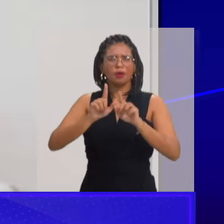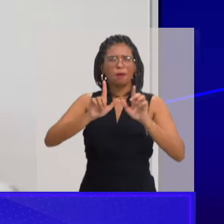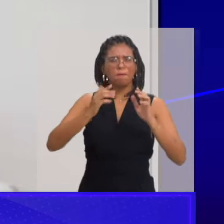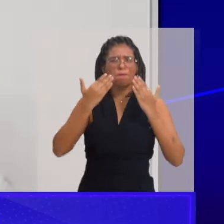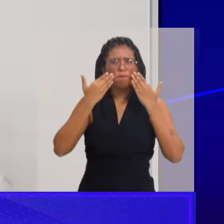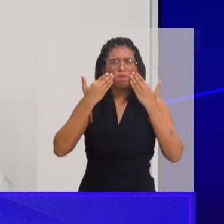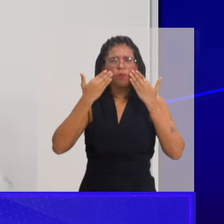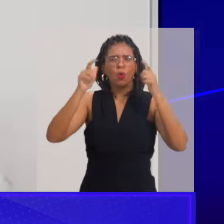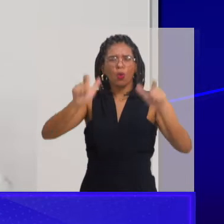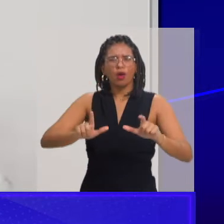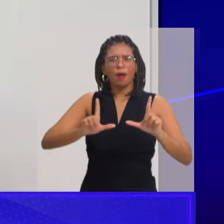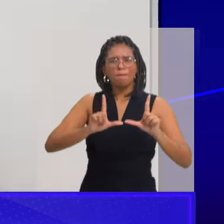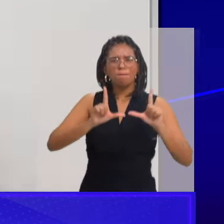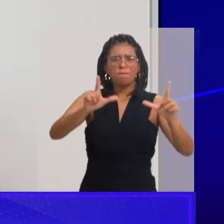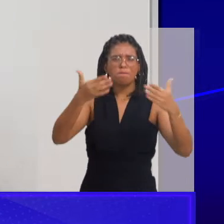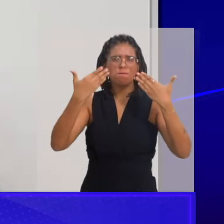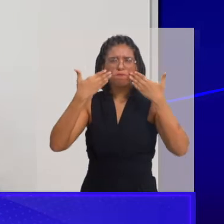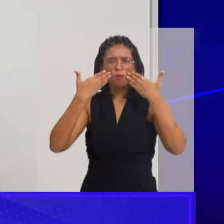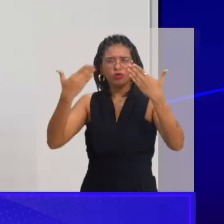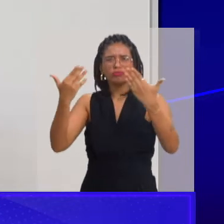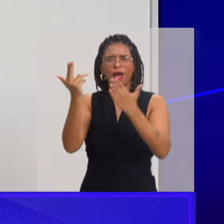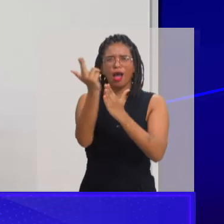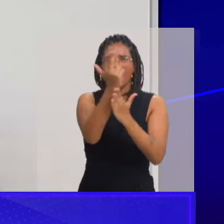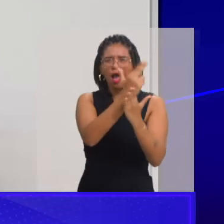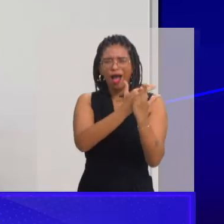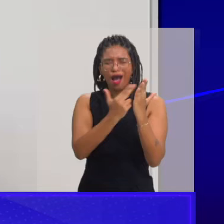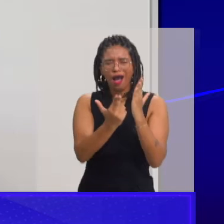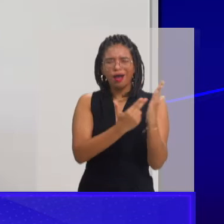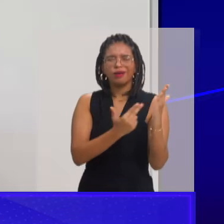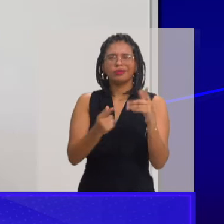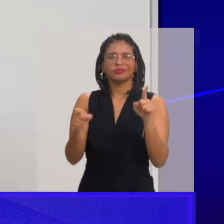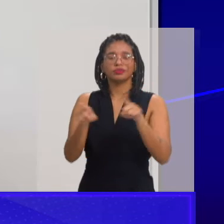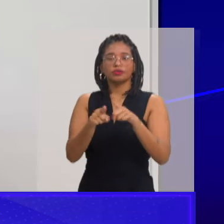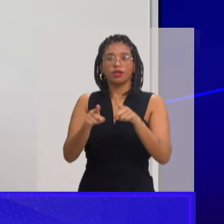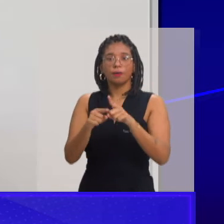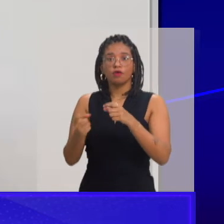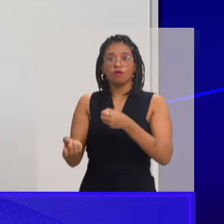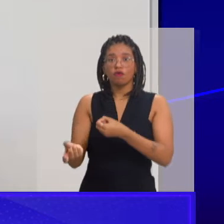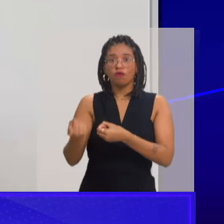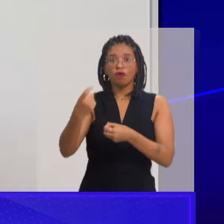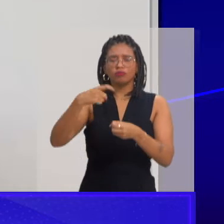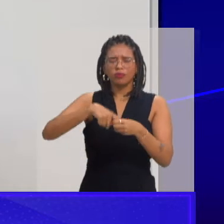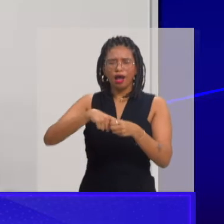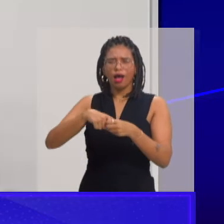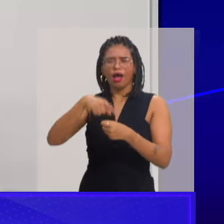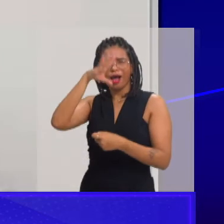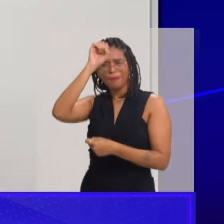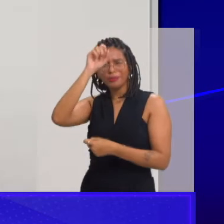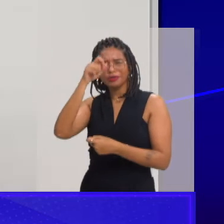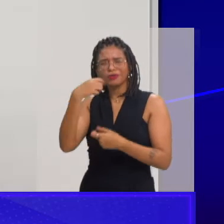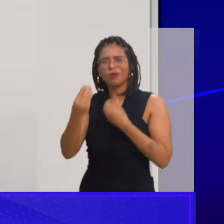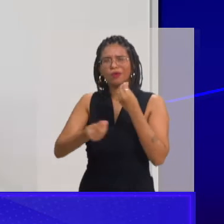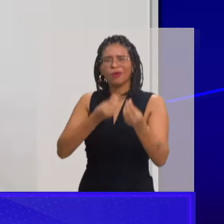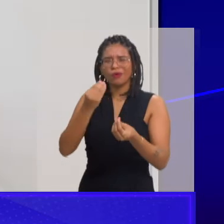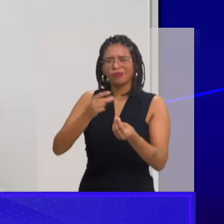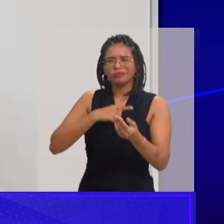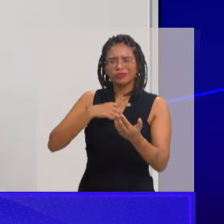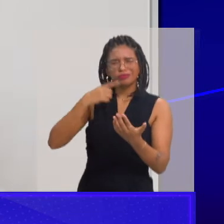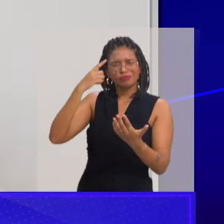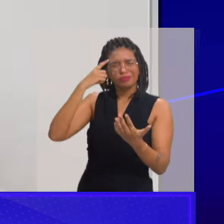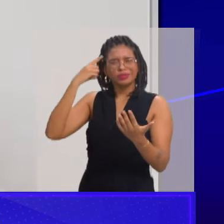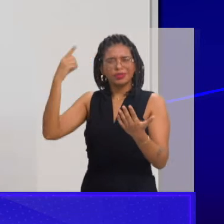públicas e estou produzindo outros espaços, né? Ocupando espaços de galerias